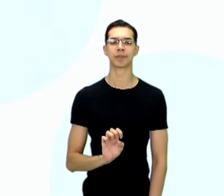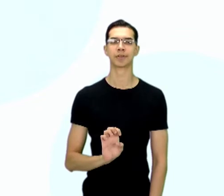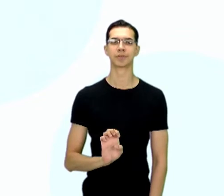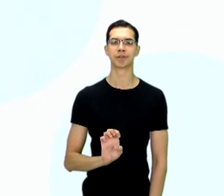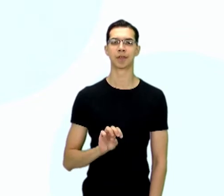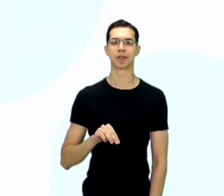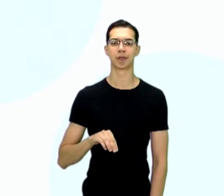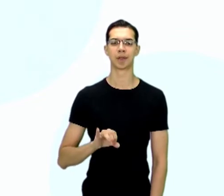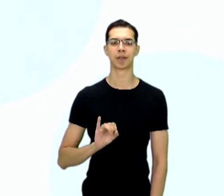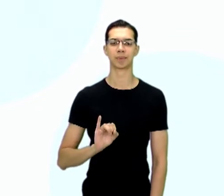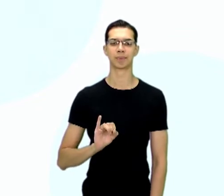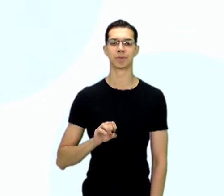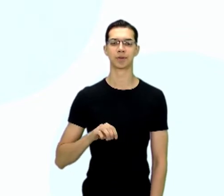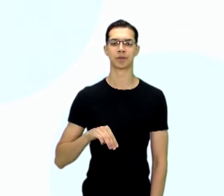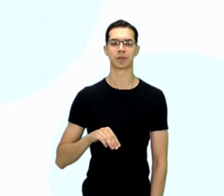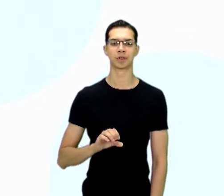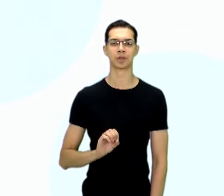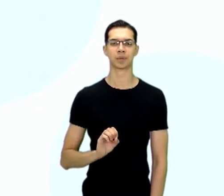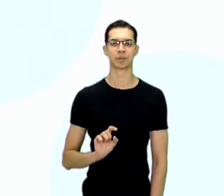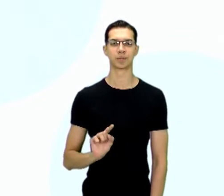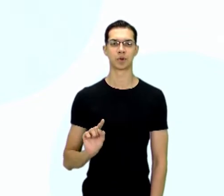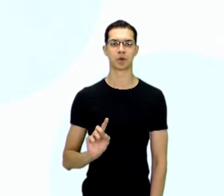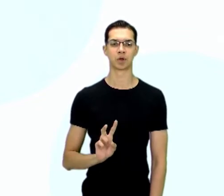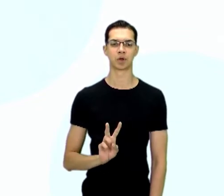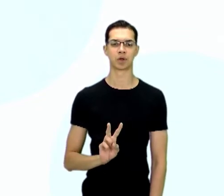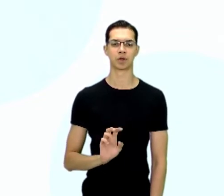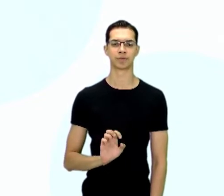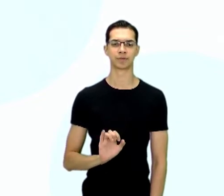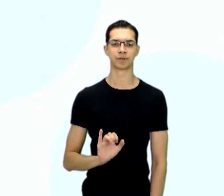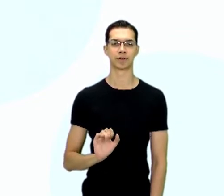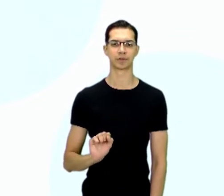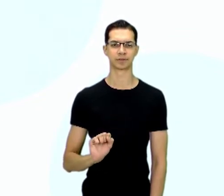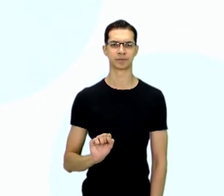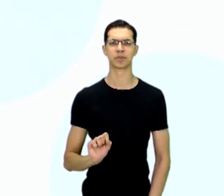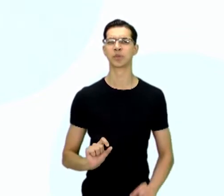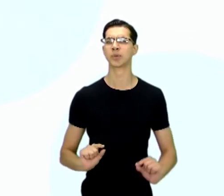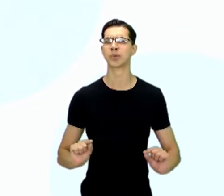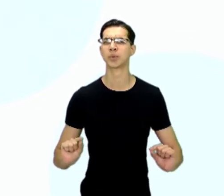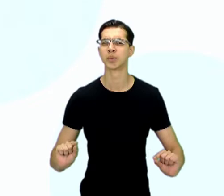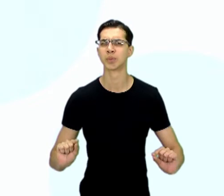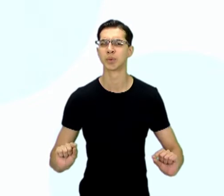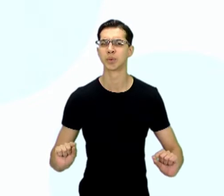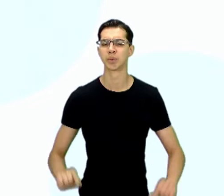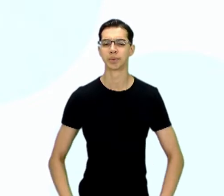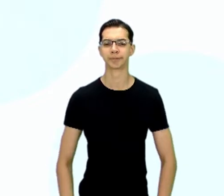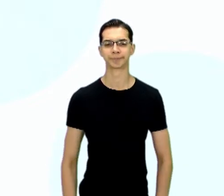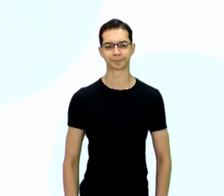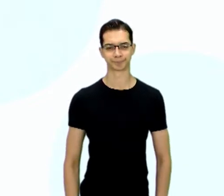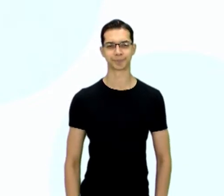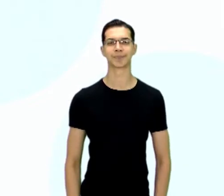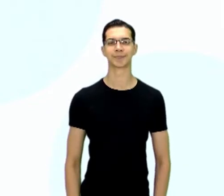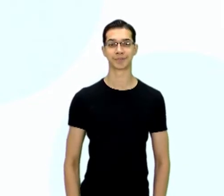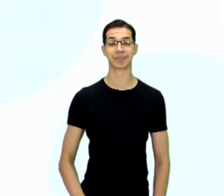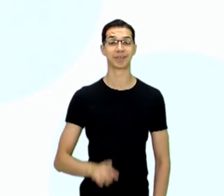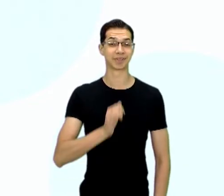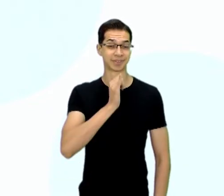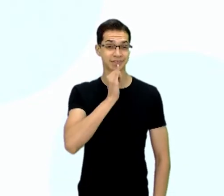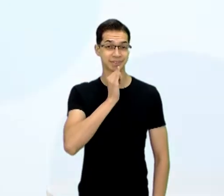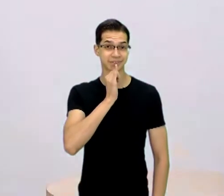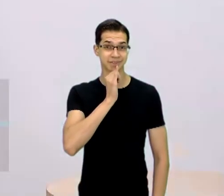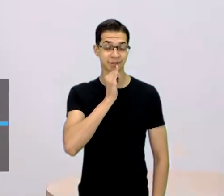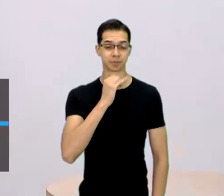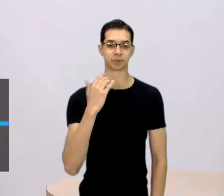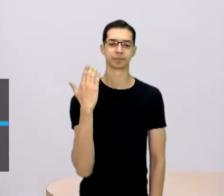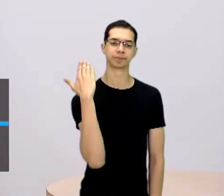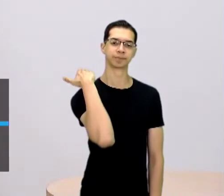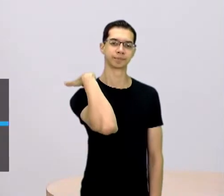semimóveis, ou seja, eles têm uma certa movimentação, que são os ossos da coluna vertebral. Eu não posso ter